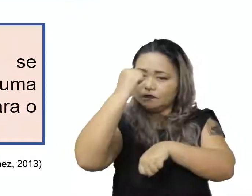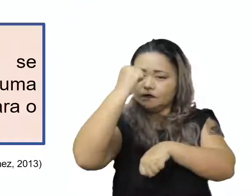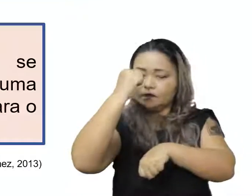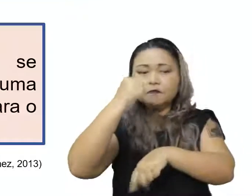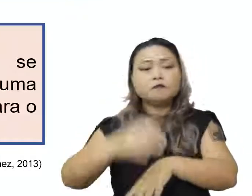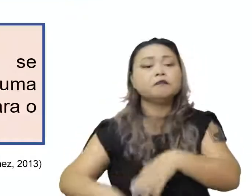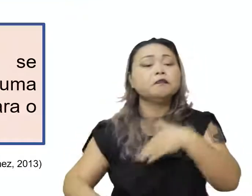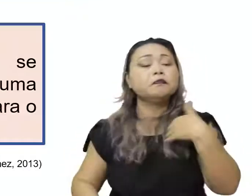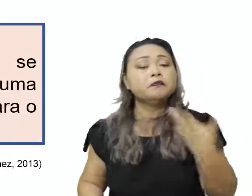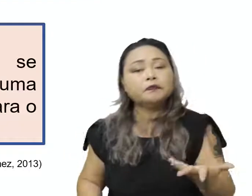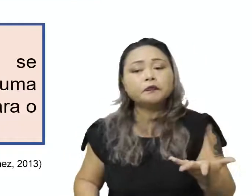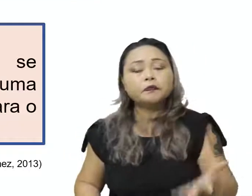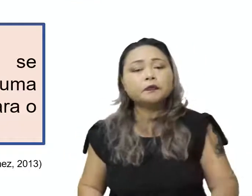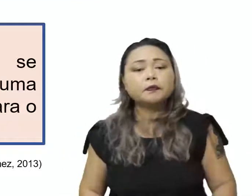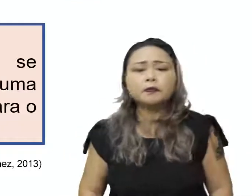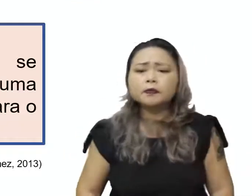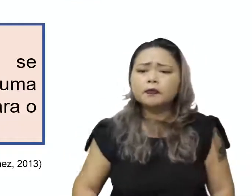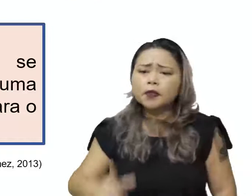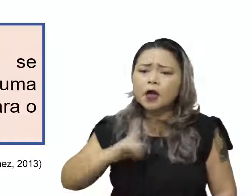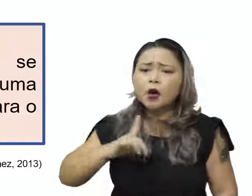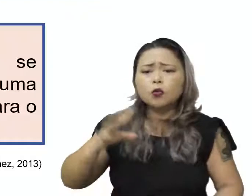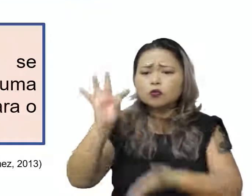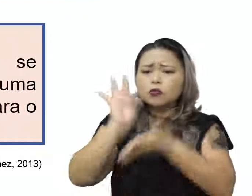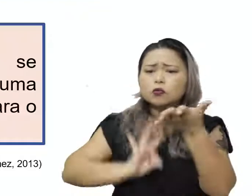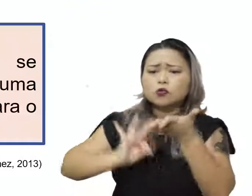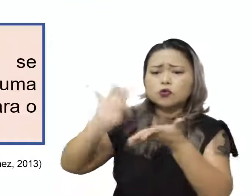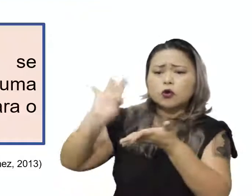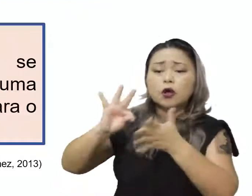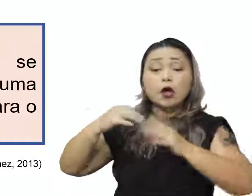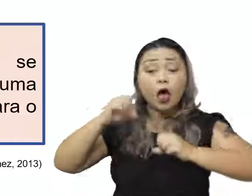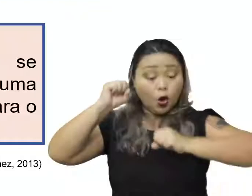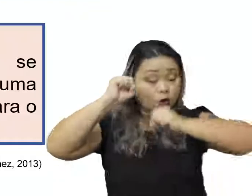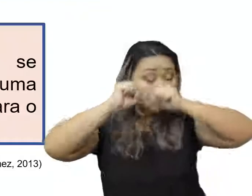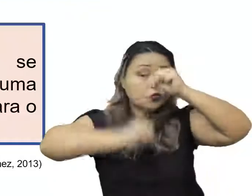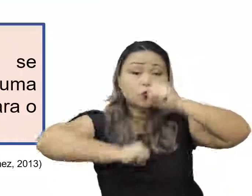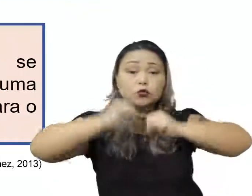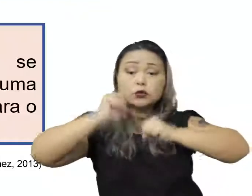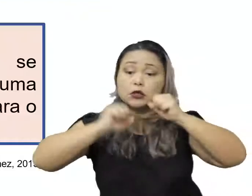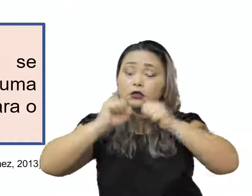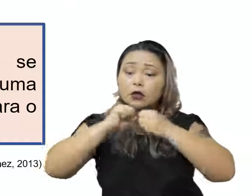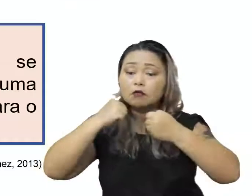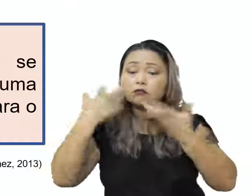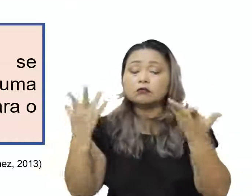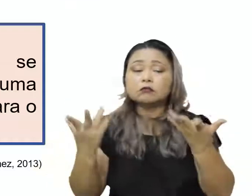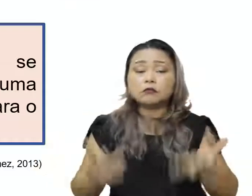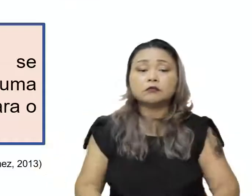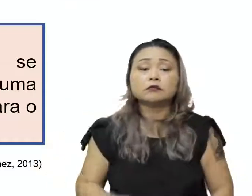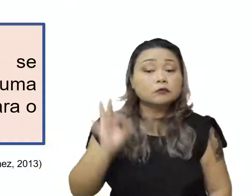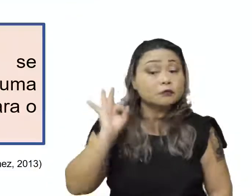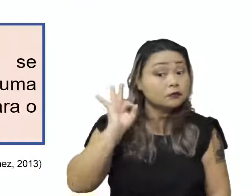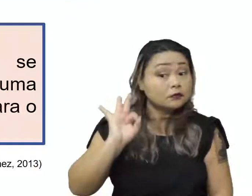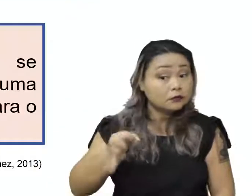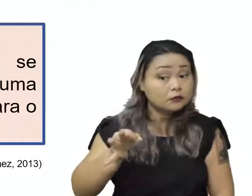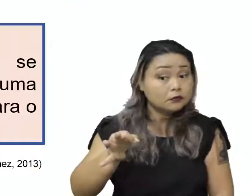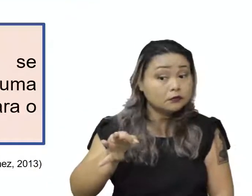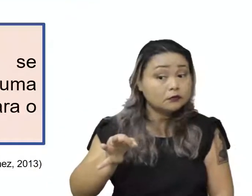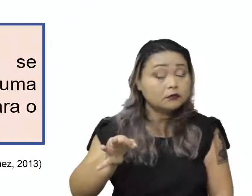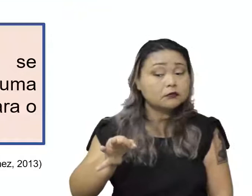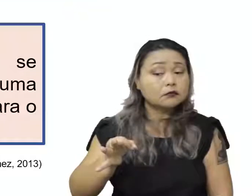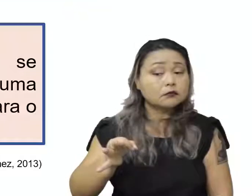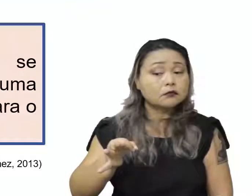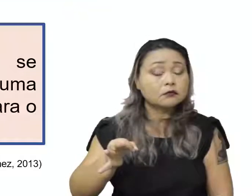Agora, você tem um texto aí falando de industrialização, certo? Portanto, vocês